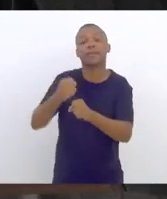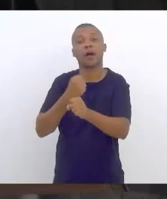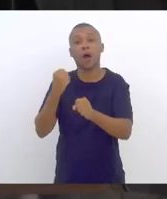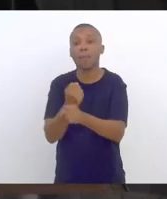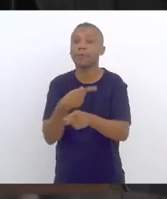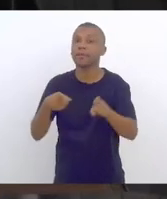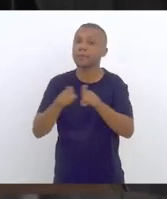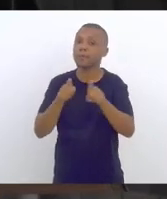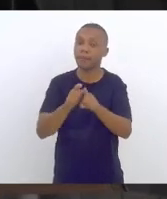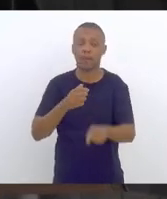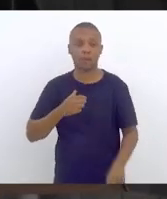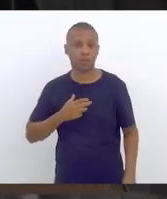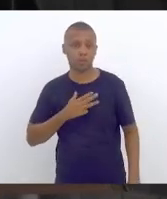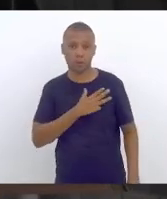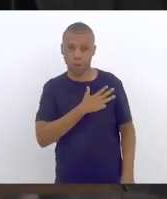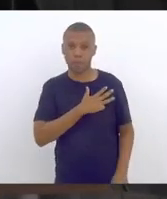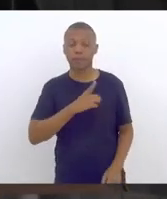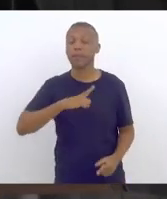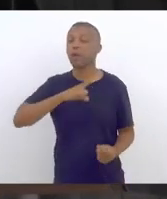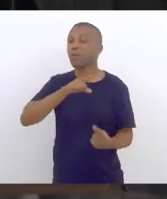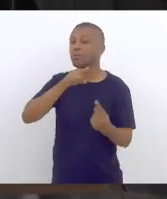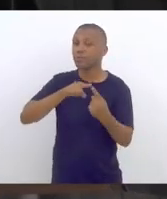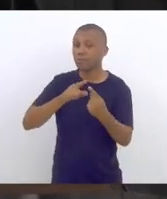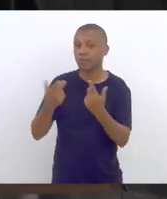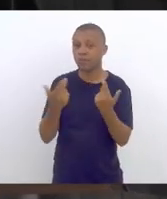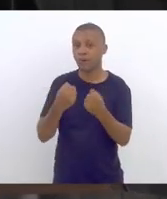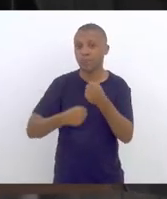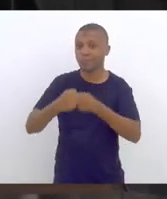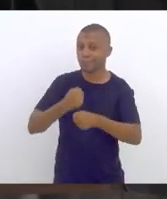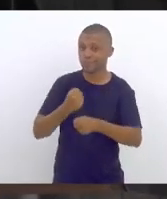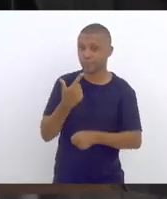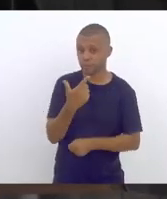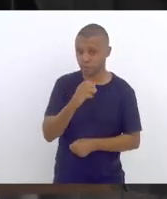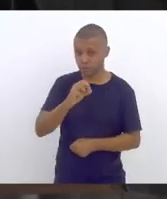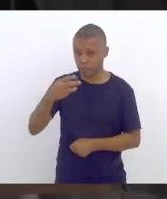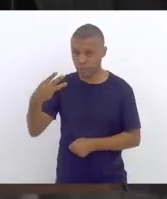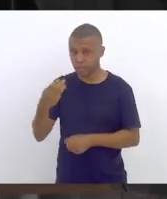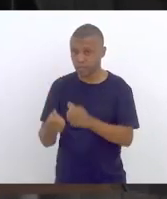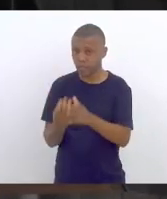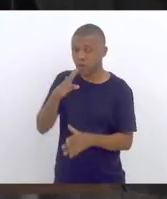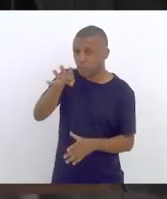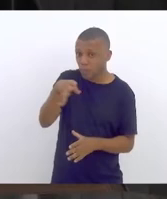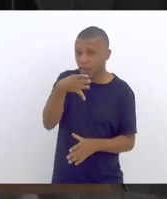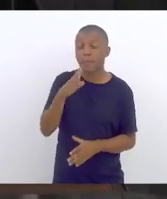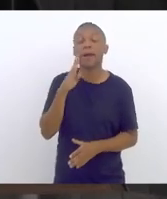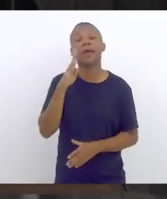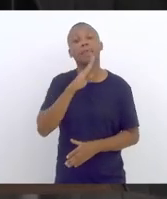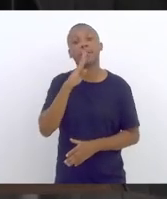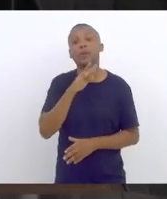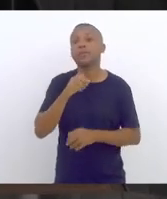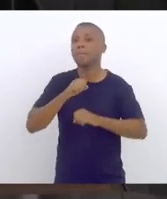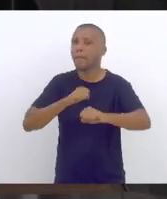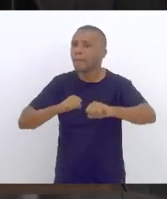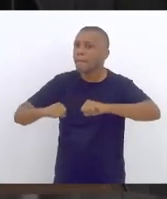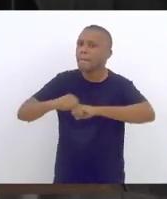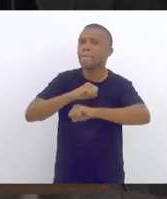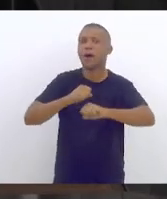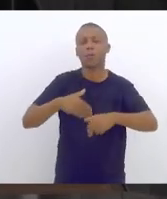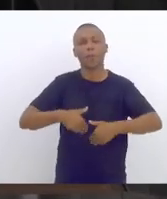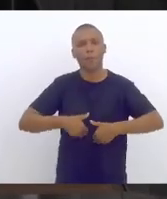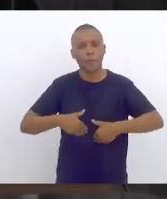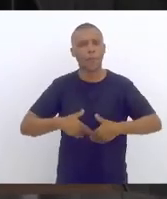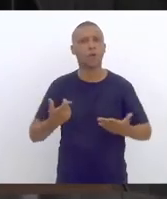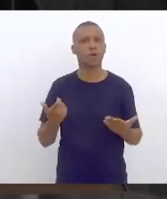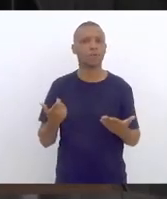assim como fez em 2003 de instalar de criar e implementar um programa emergencial de combate à fome Deputado